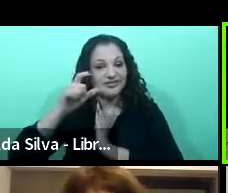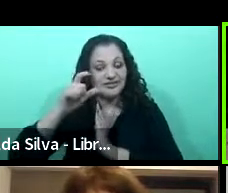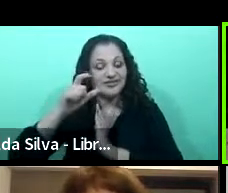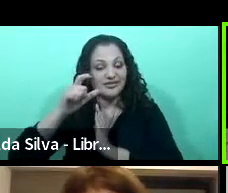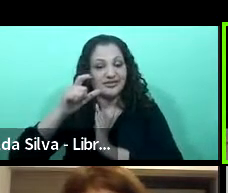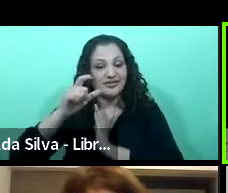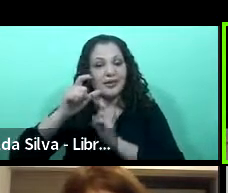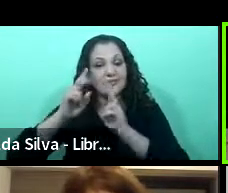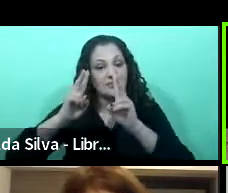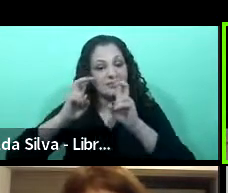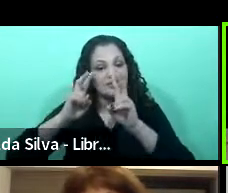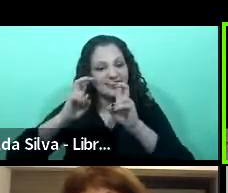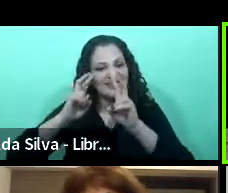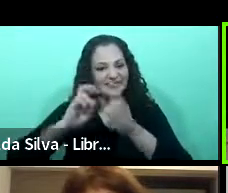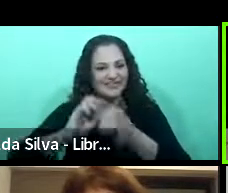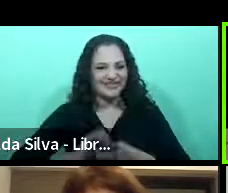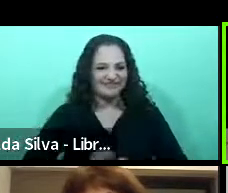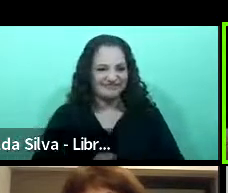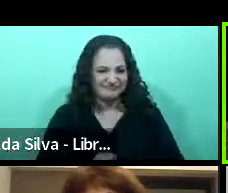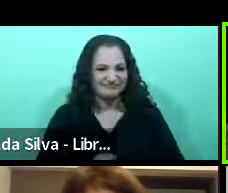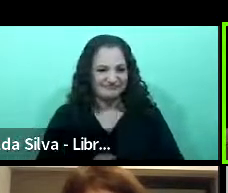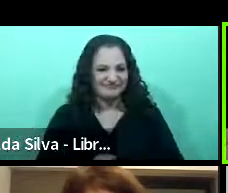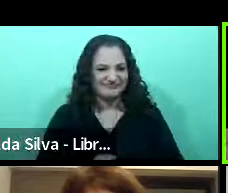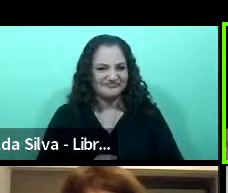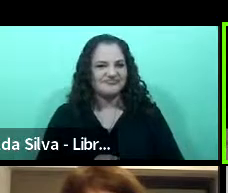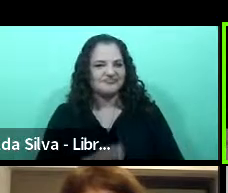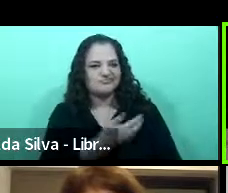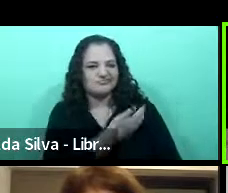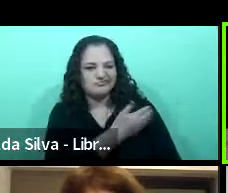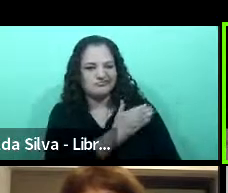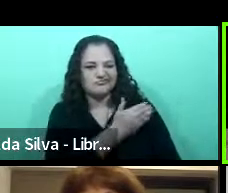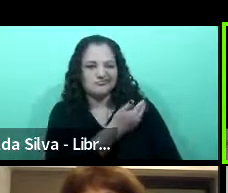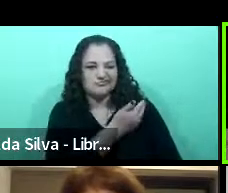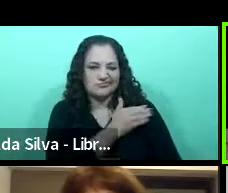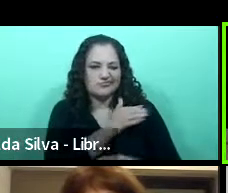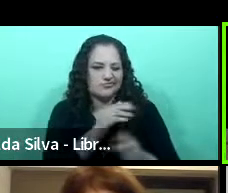por essa temática, né? E a questão do preconceito,